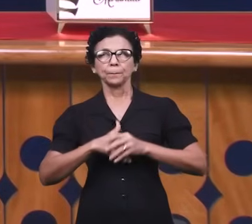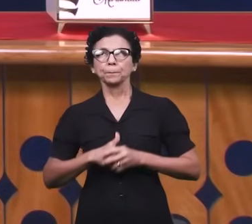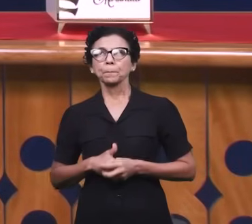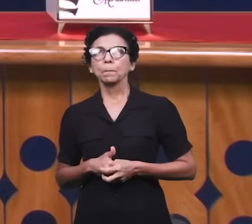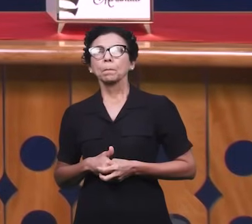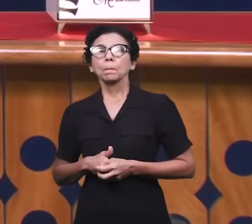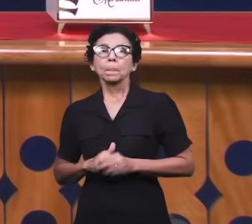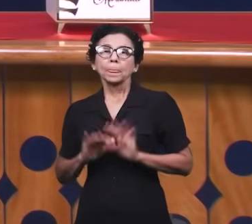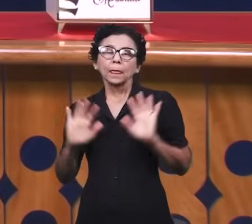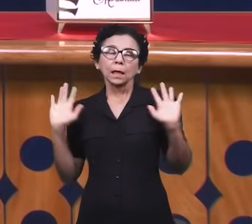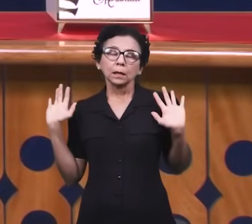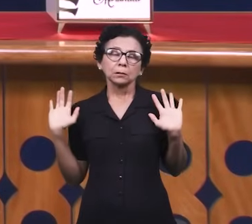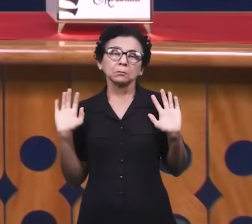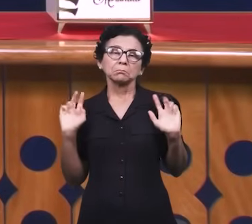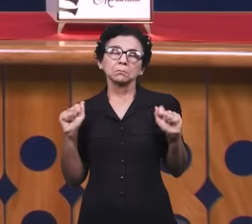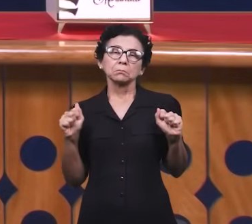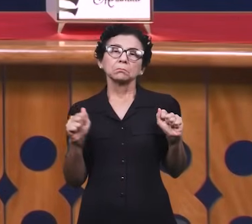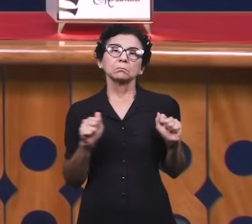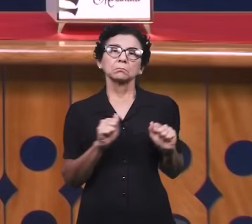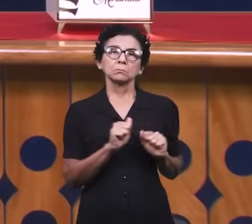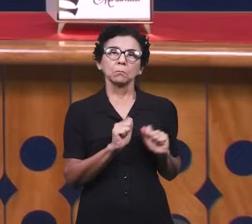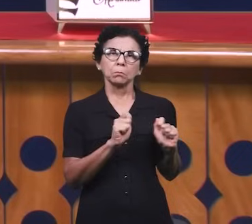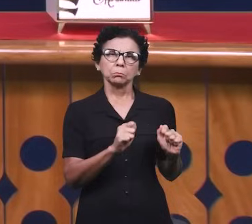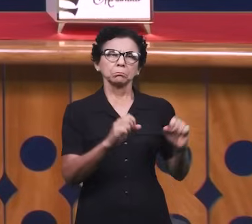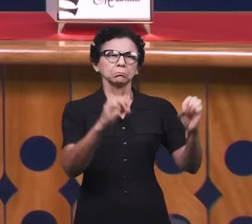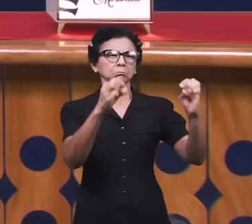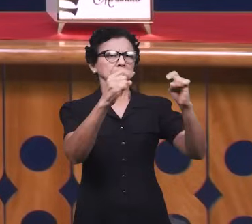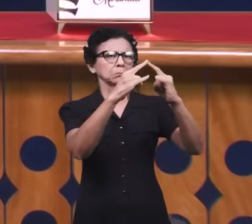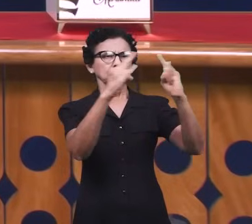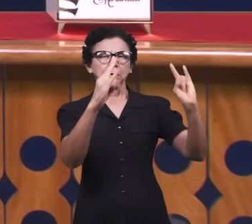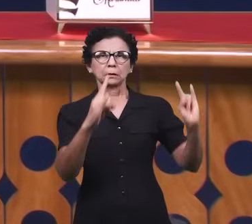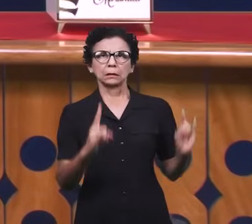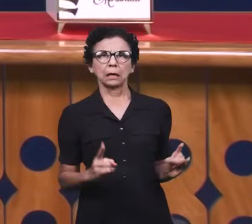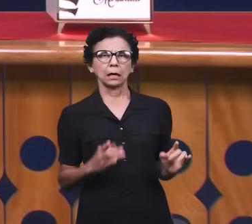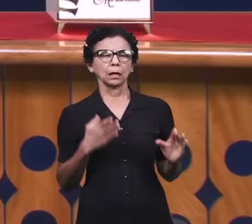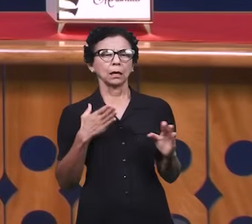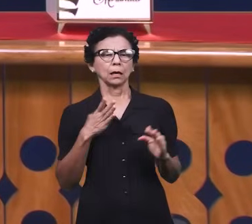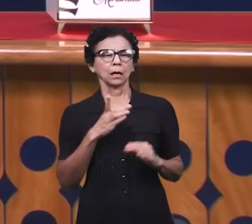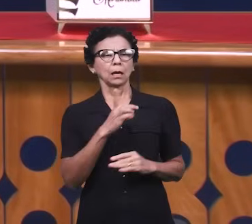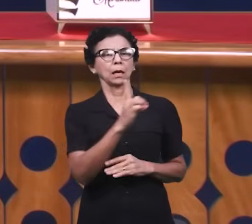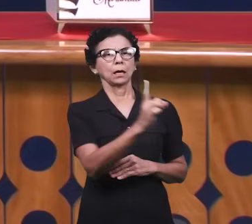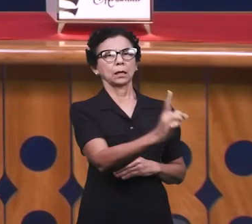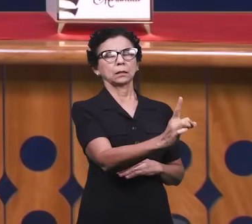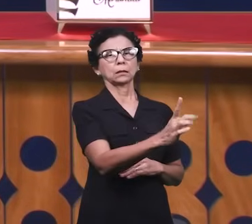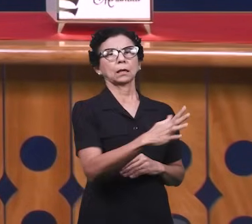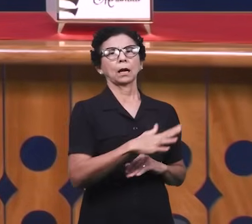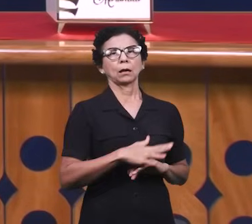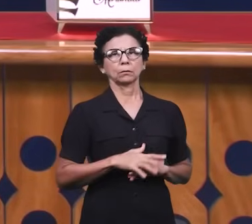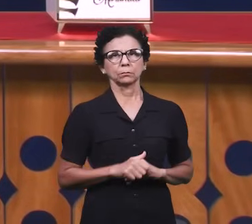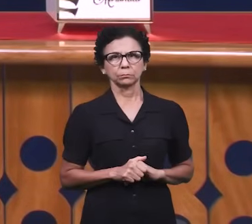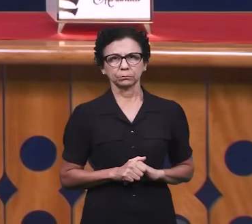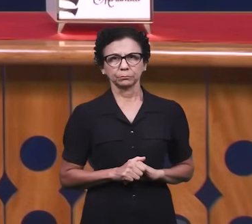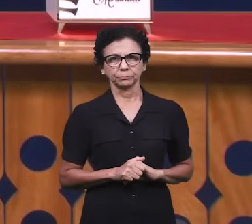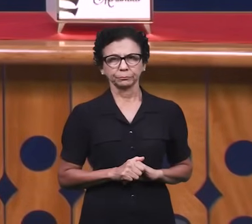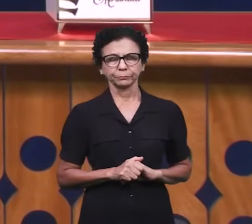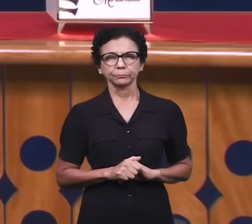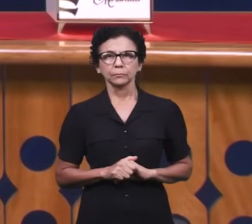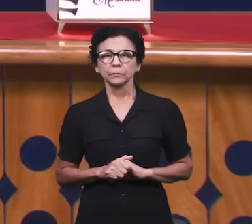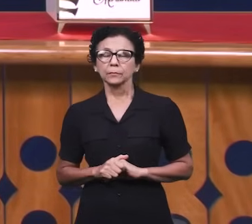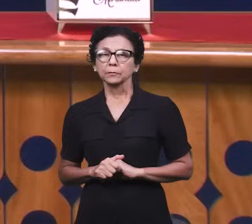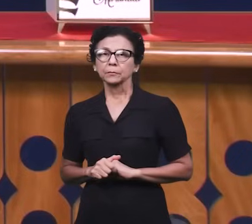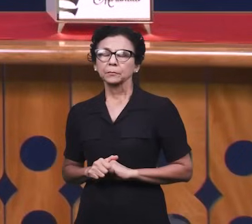que quisesse chegar até ele. E Deus era o centro da vida espiritual de Israel.